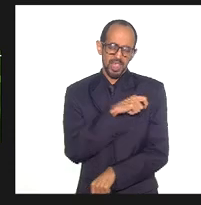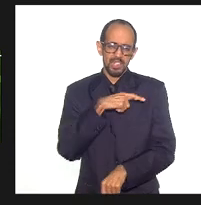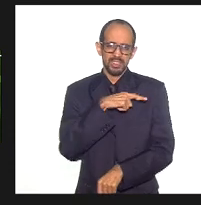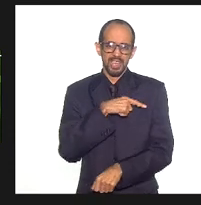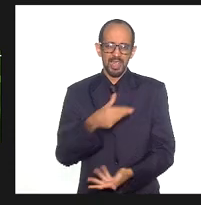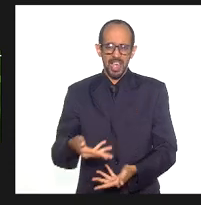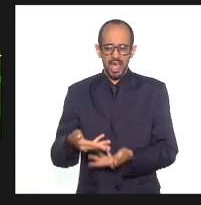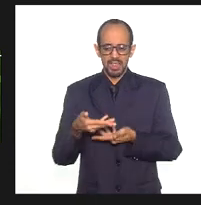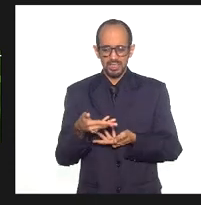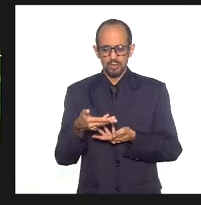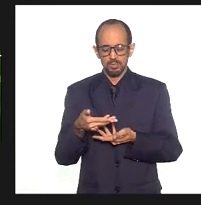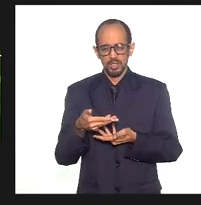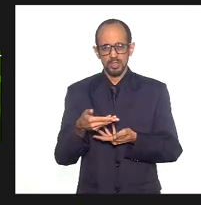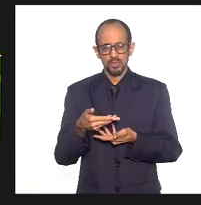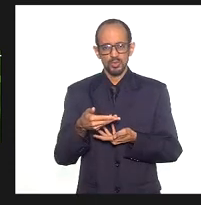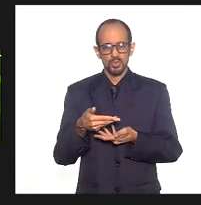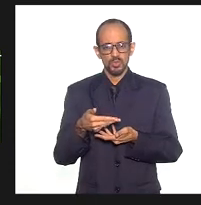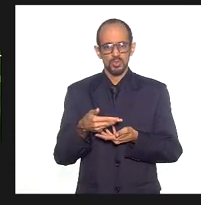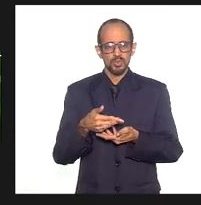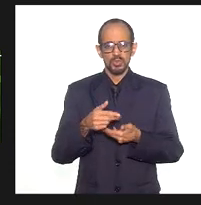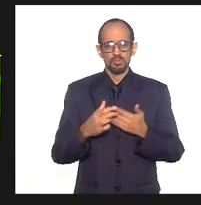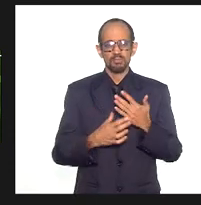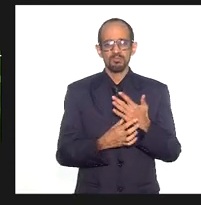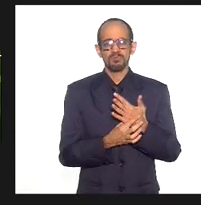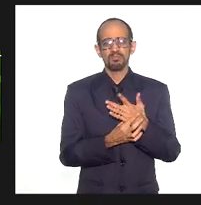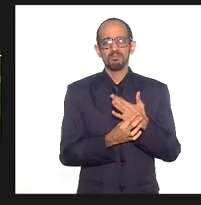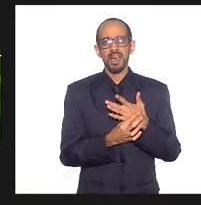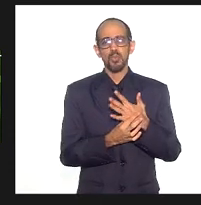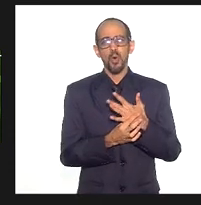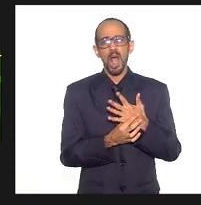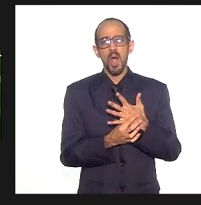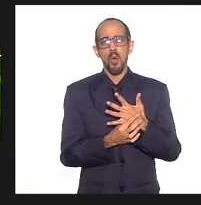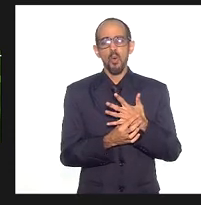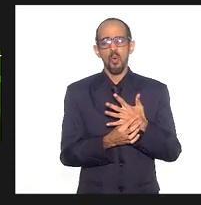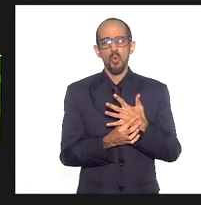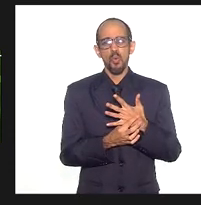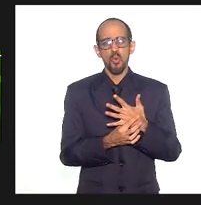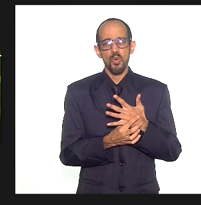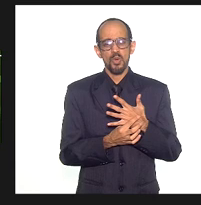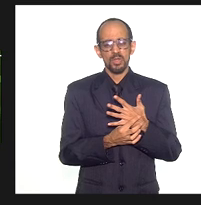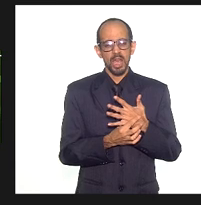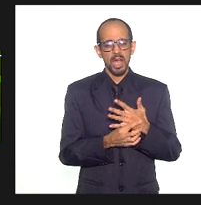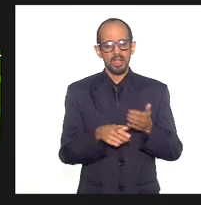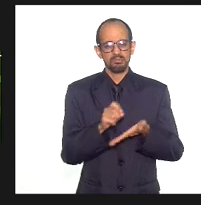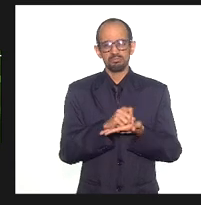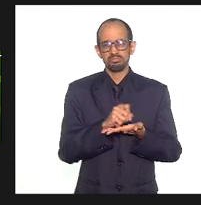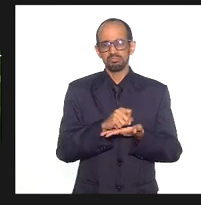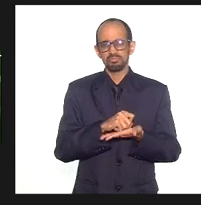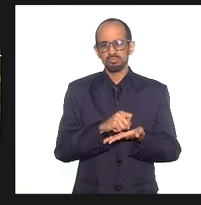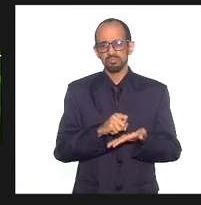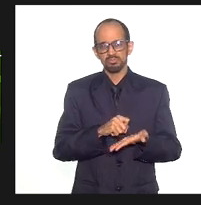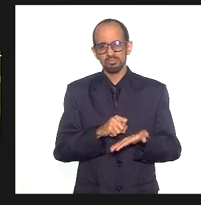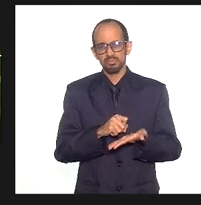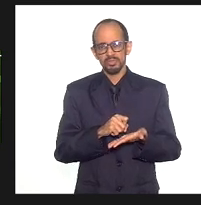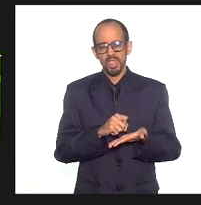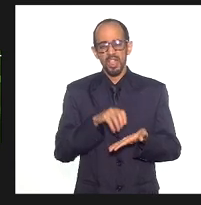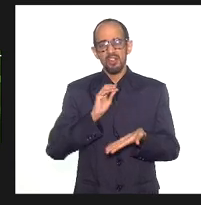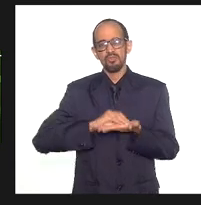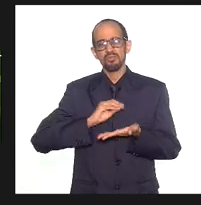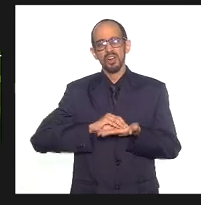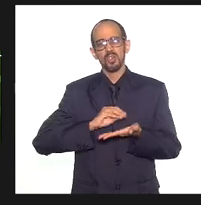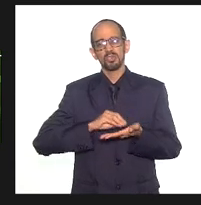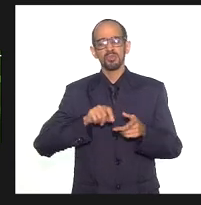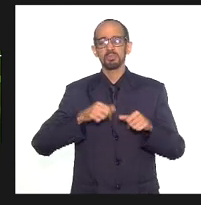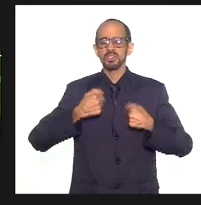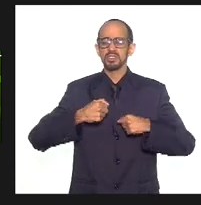sendo customizados para cada auditor. Uma ausência do drill down de informações, ou seja, é preciso especificar no